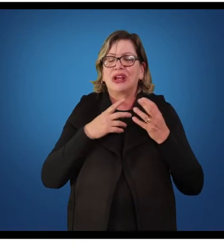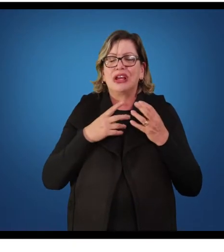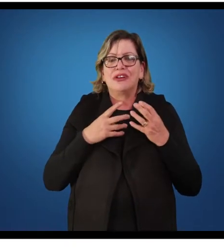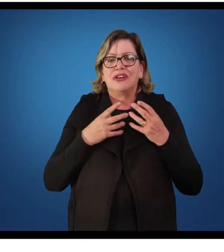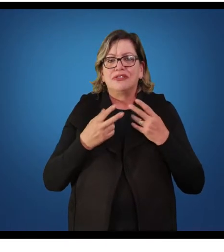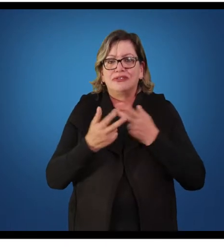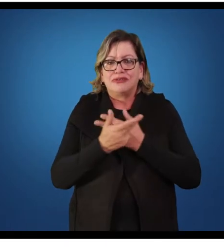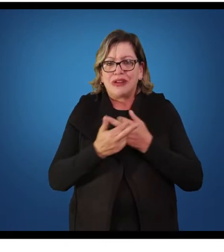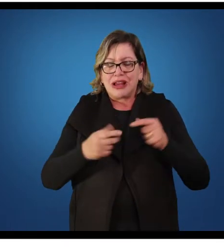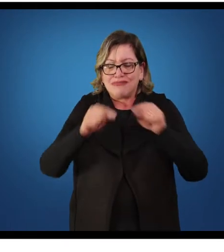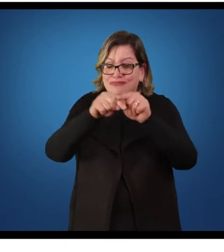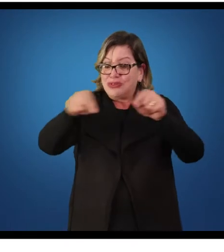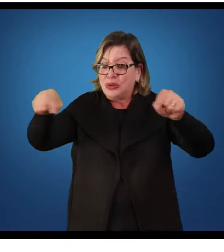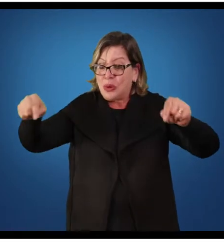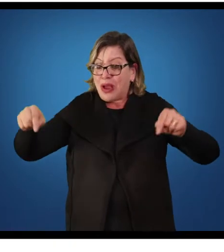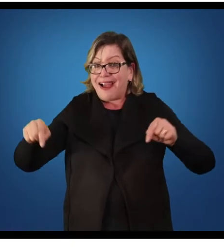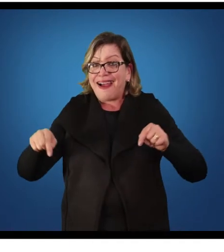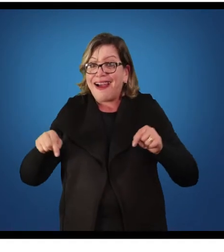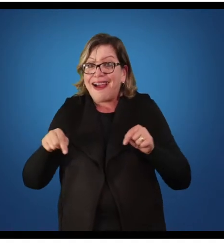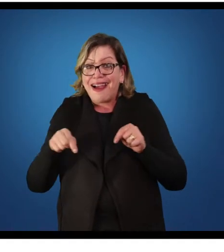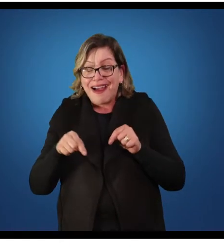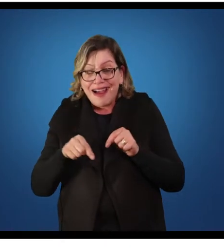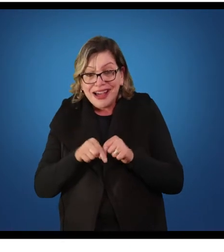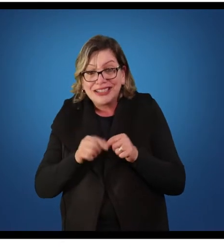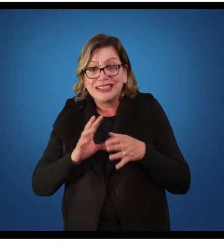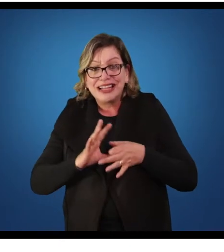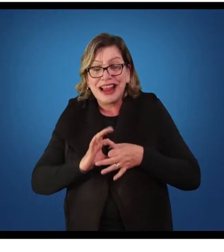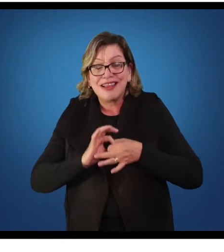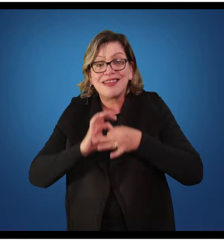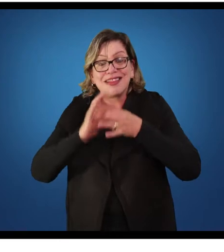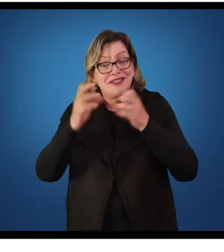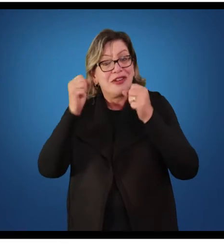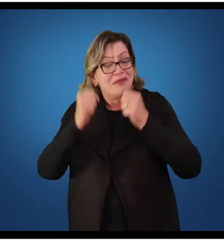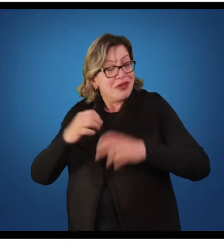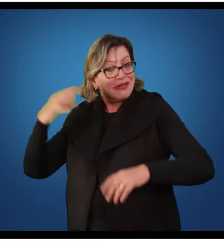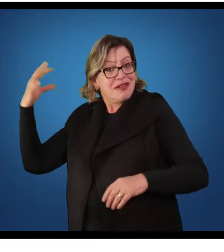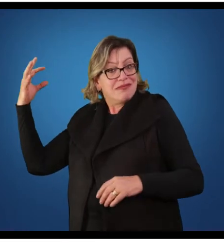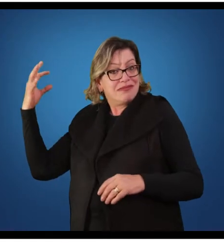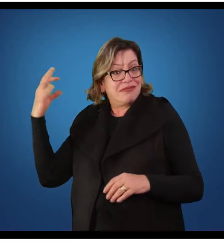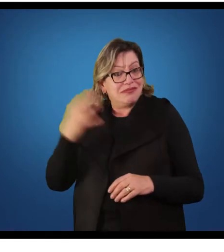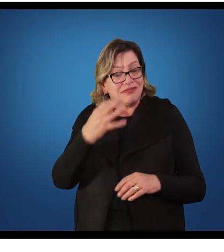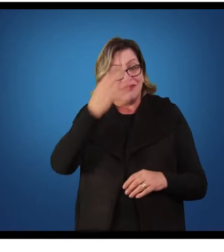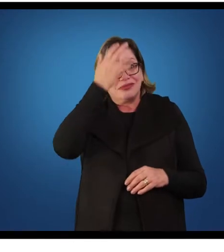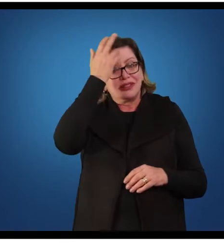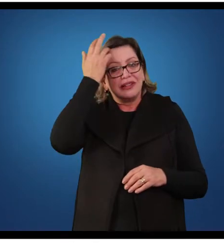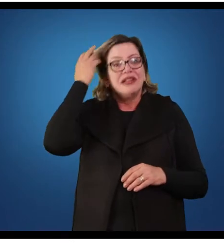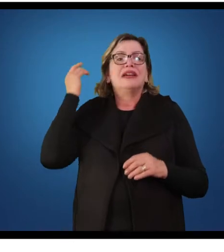esse espaço disponível para que eu possa arremessar